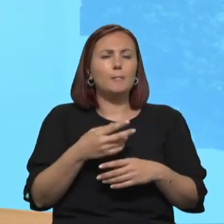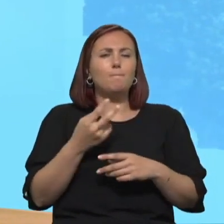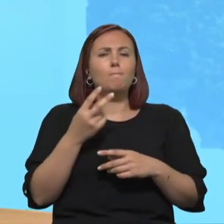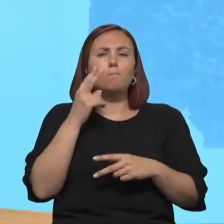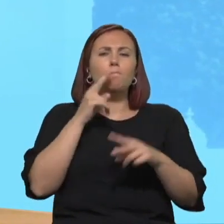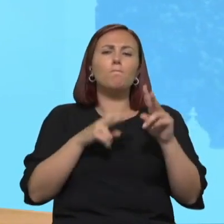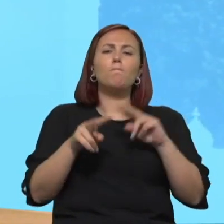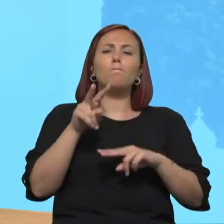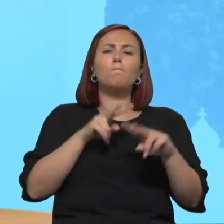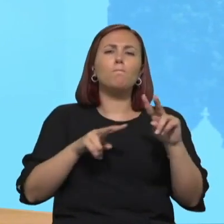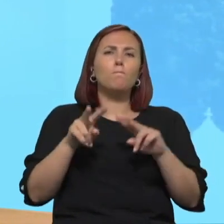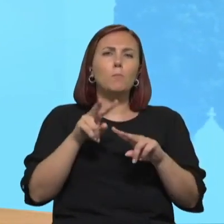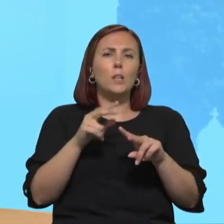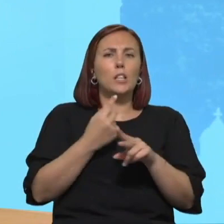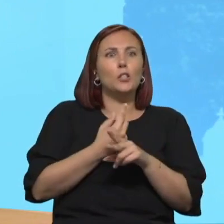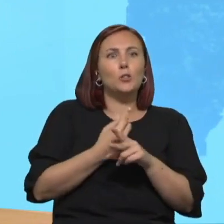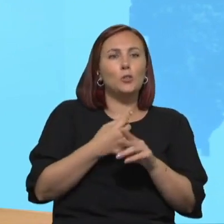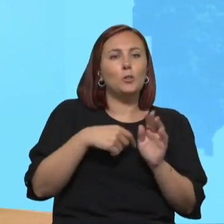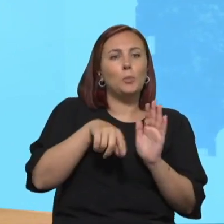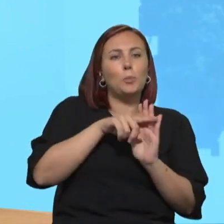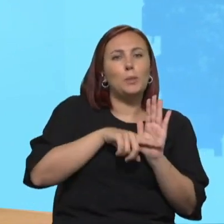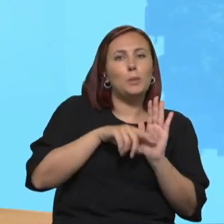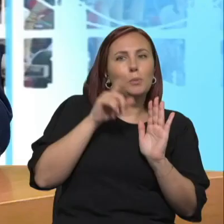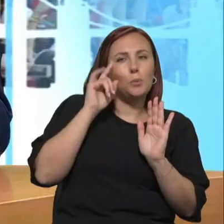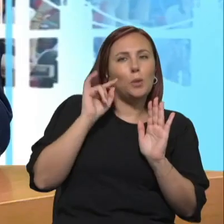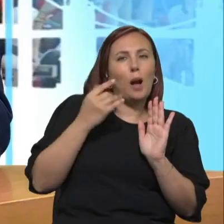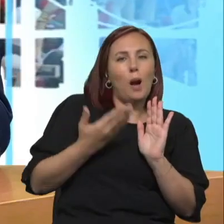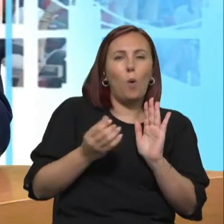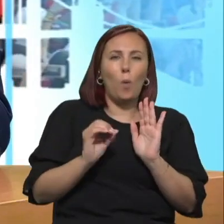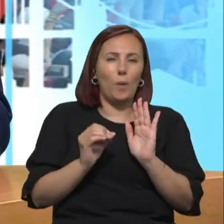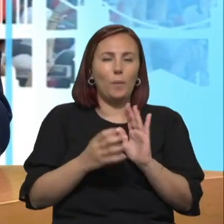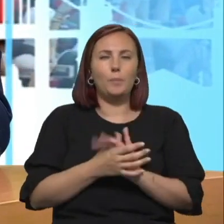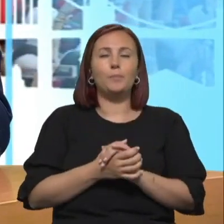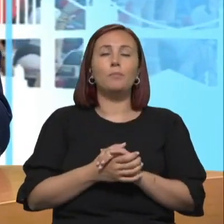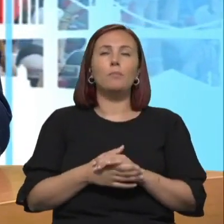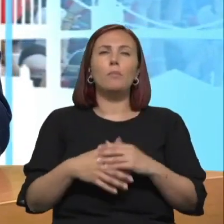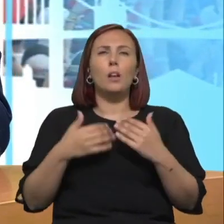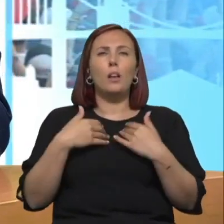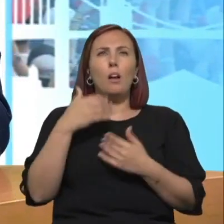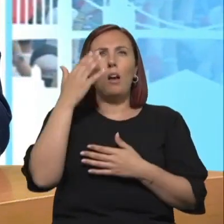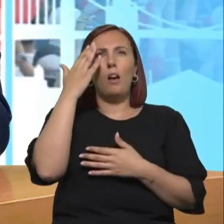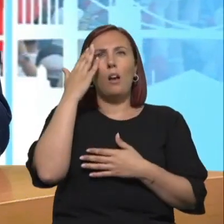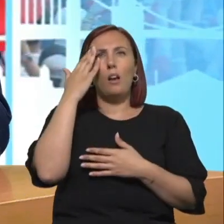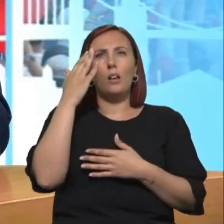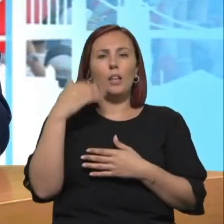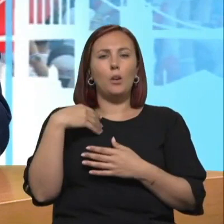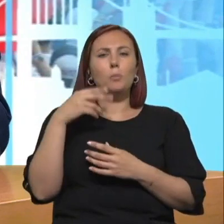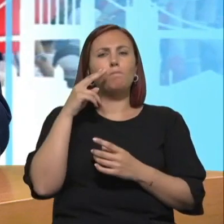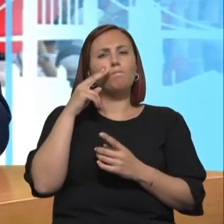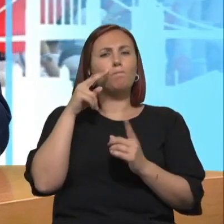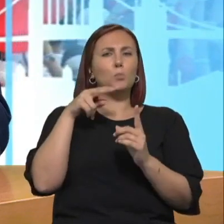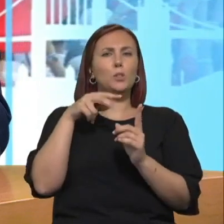dos princípios presentes ou não na realidade política? Eu penso que eu tenho uma visão positiva